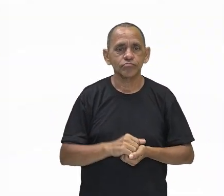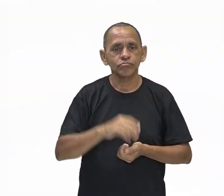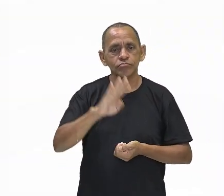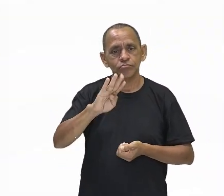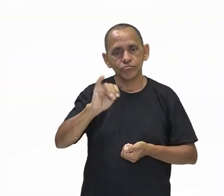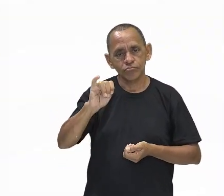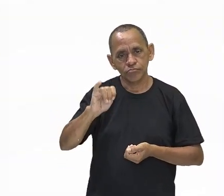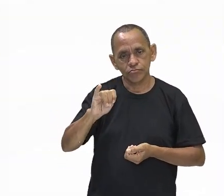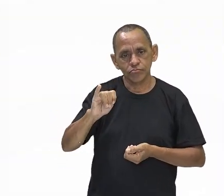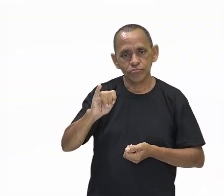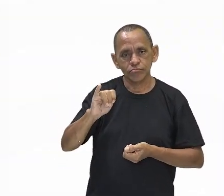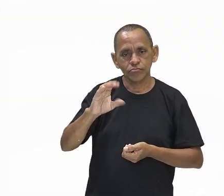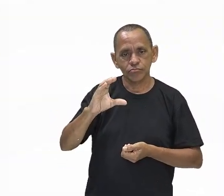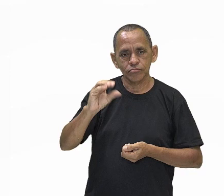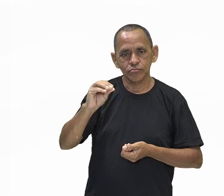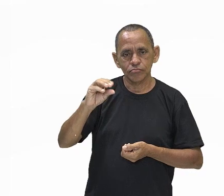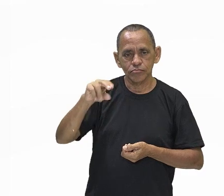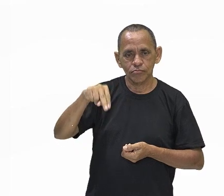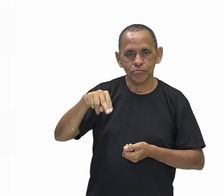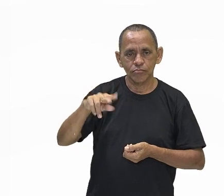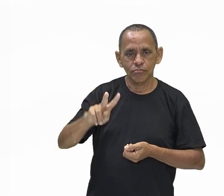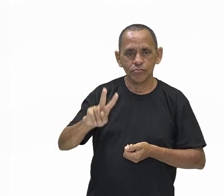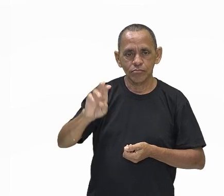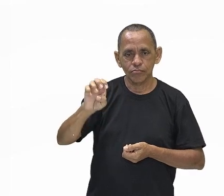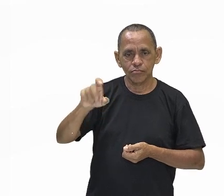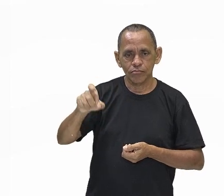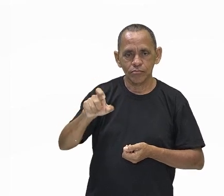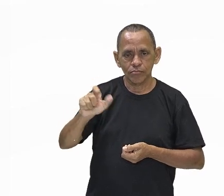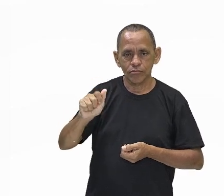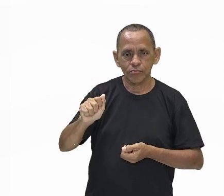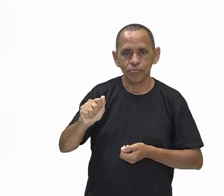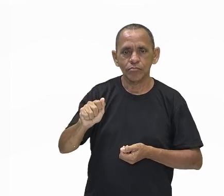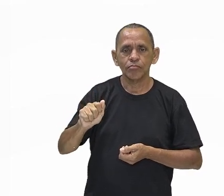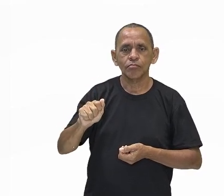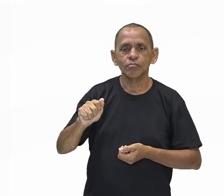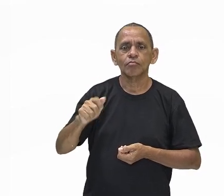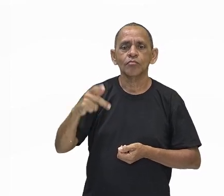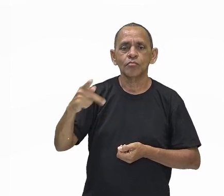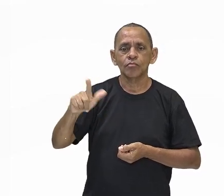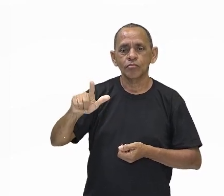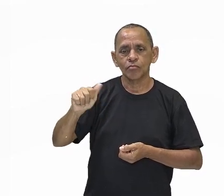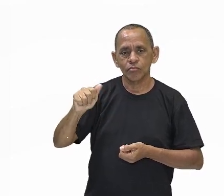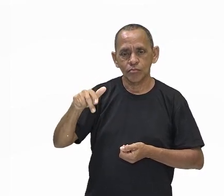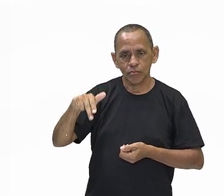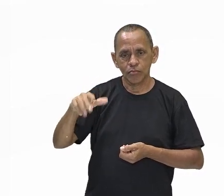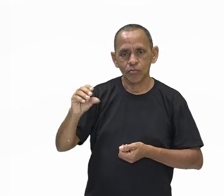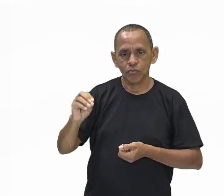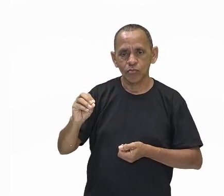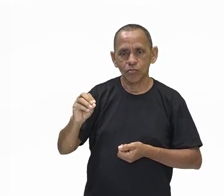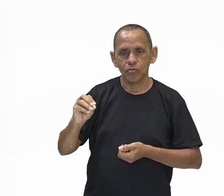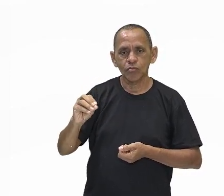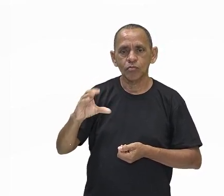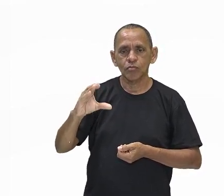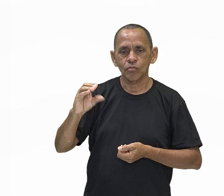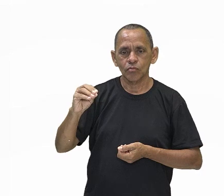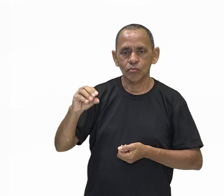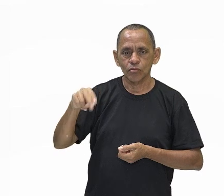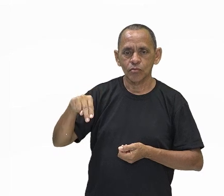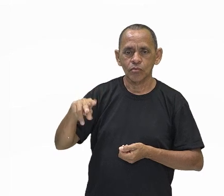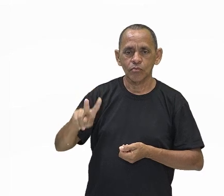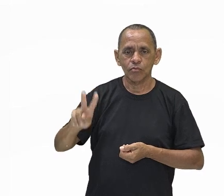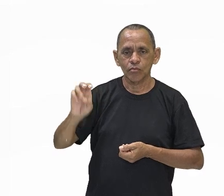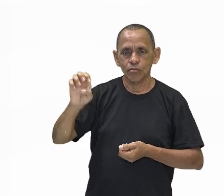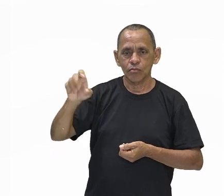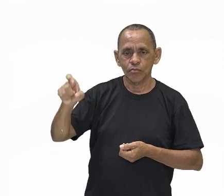as duas faces são convexas, tá certo? Nós temos a lente plano-convexa, uma face é plana e a outra